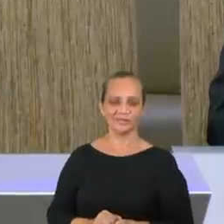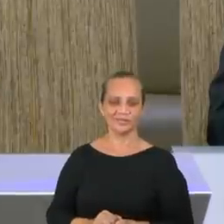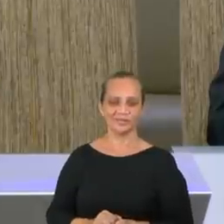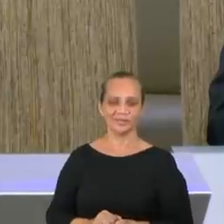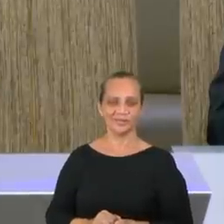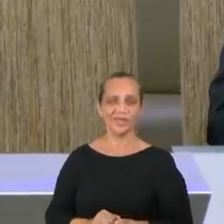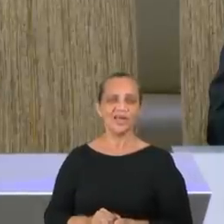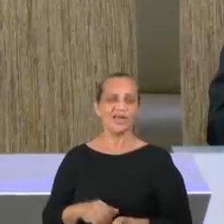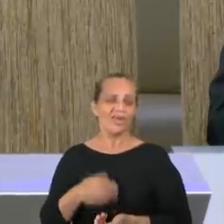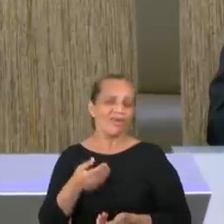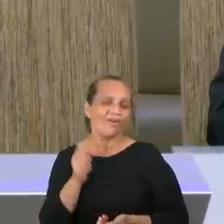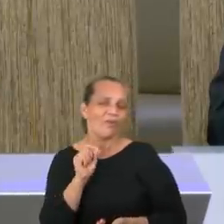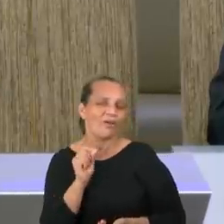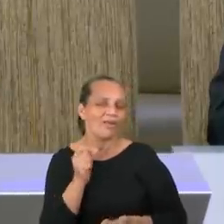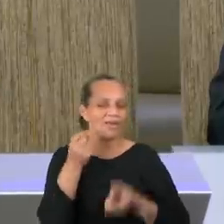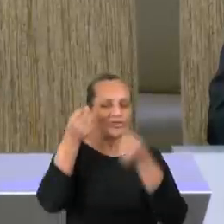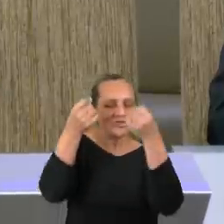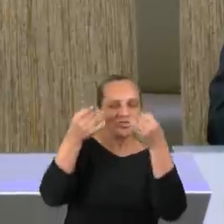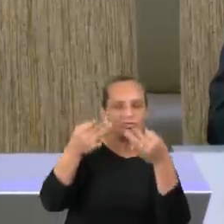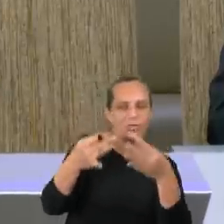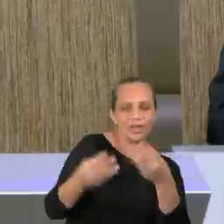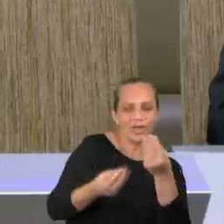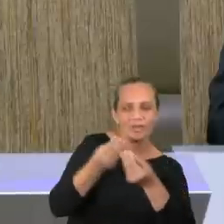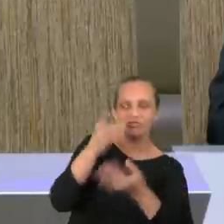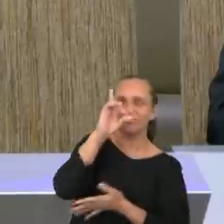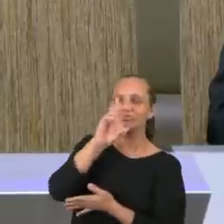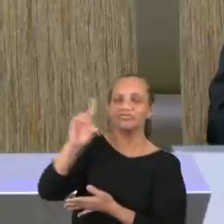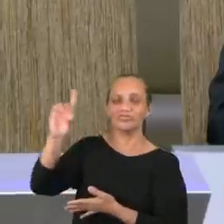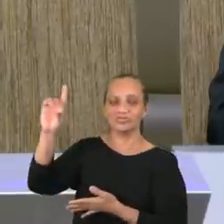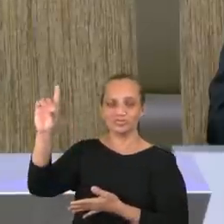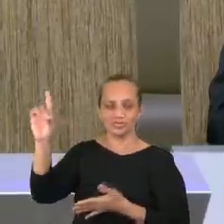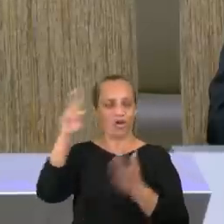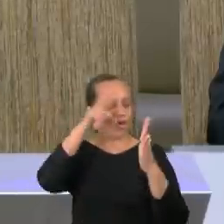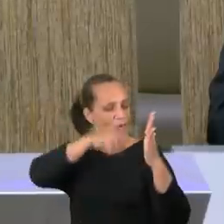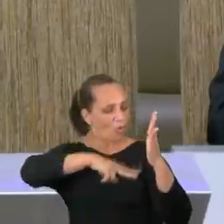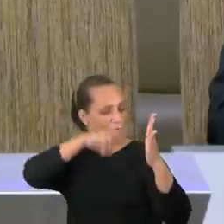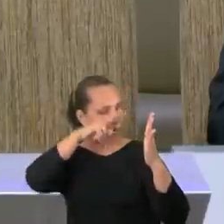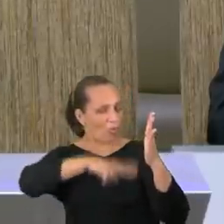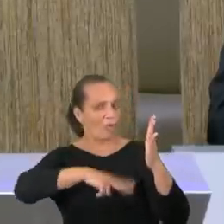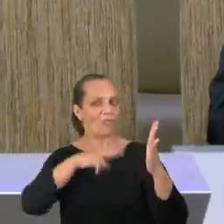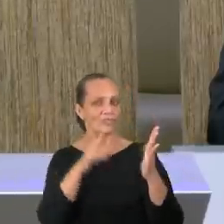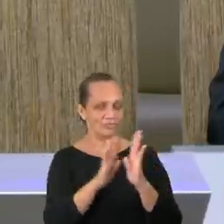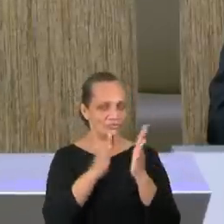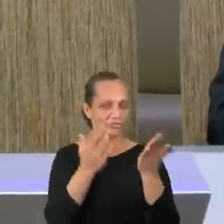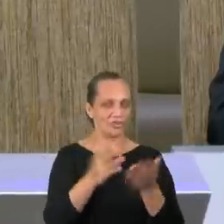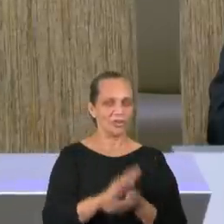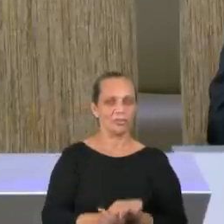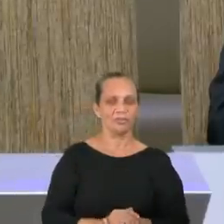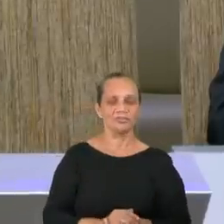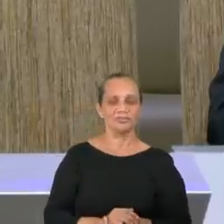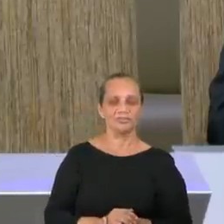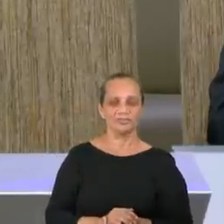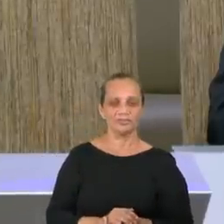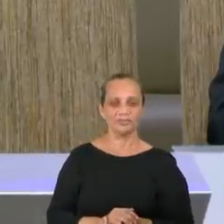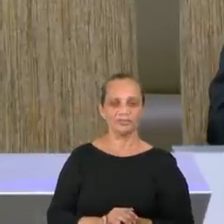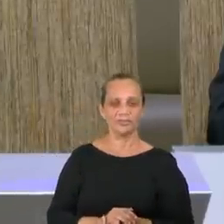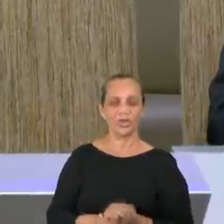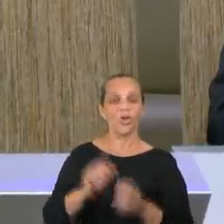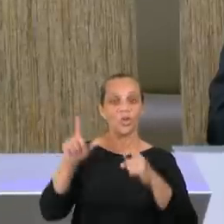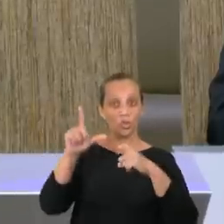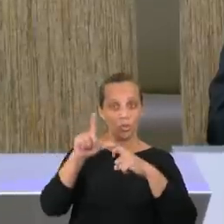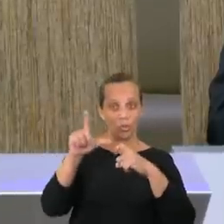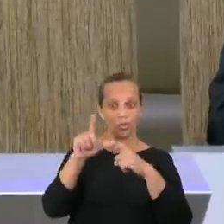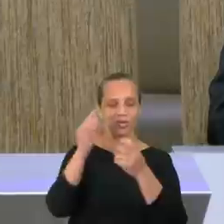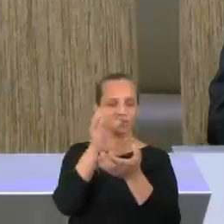se justificar diante de Deus. Mas é bom ler aqui para não se equivocar na citação. Lucas,